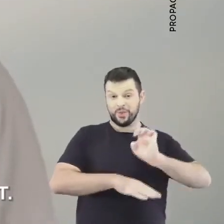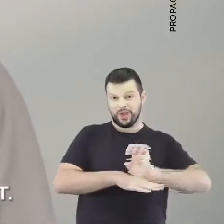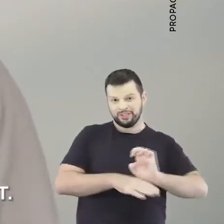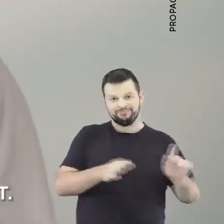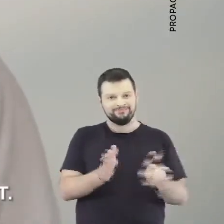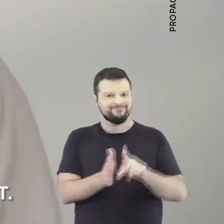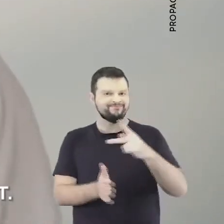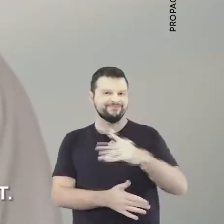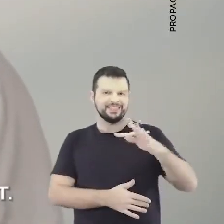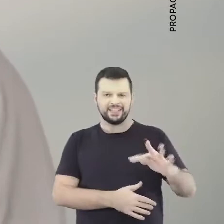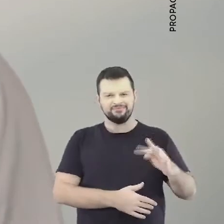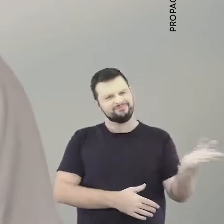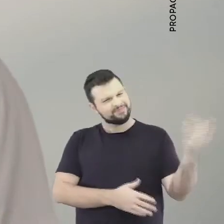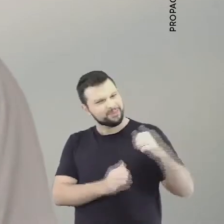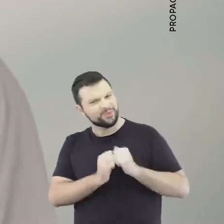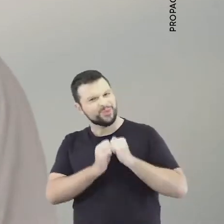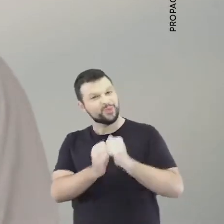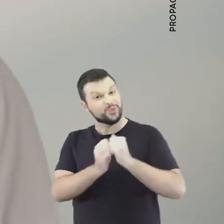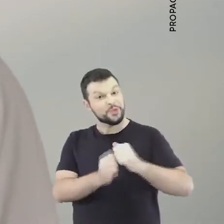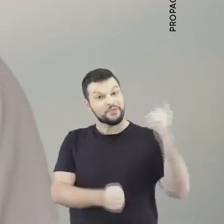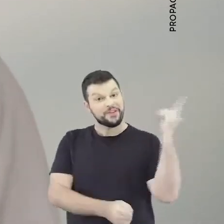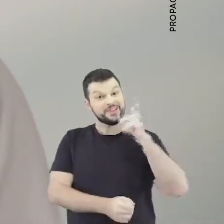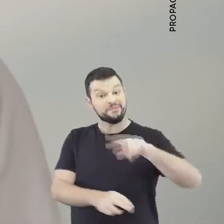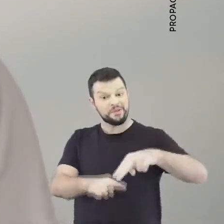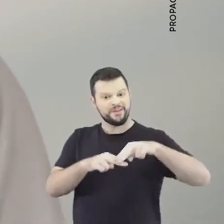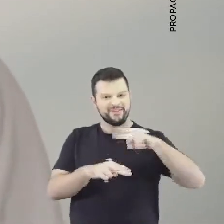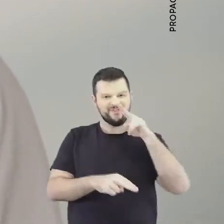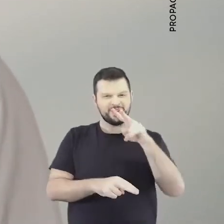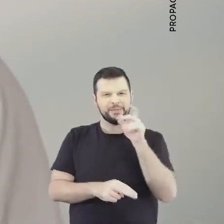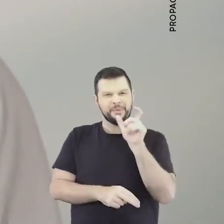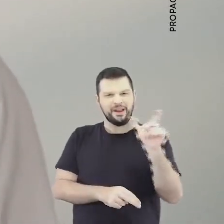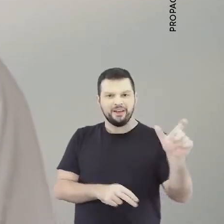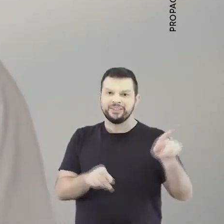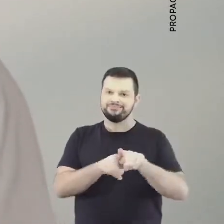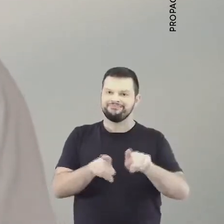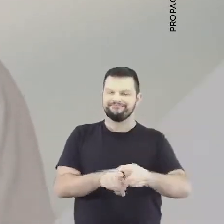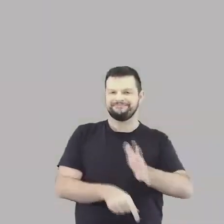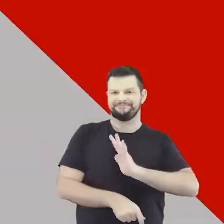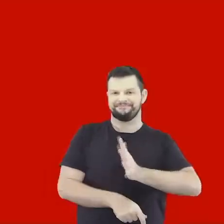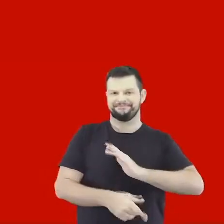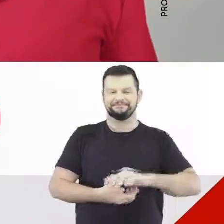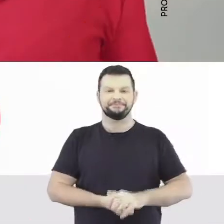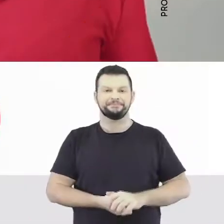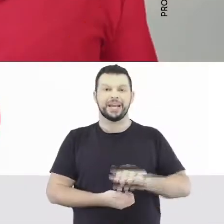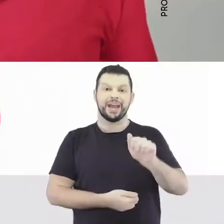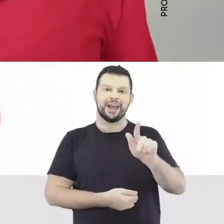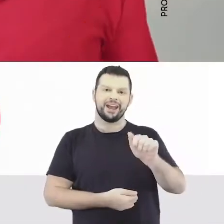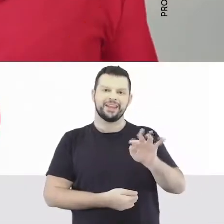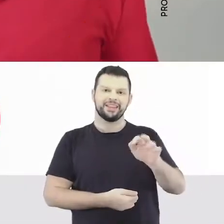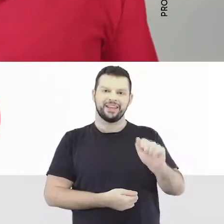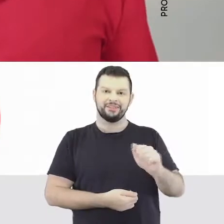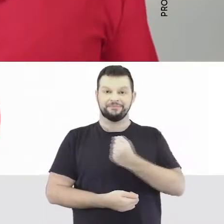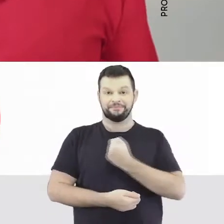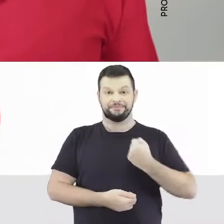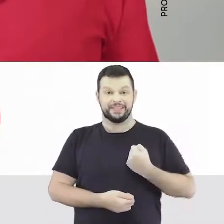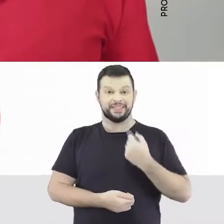deputadas estaduais do PT. Vamos juntos vencer com a força da palavra e do coração. Agatha